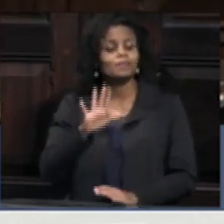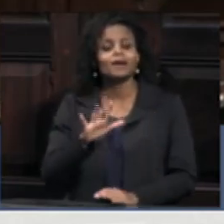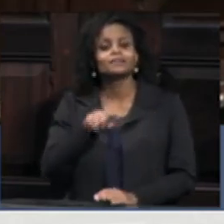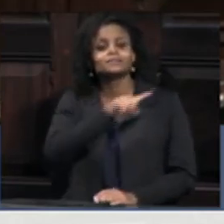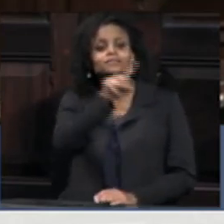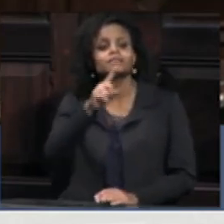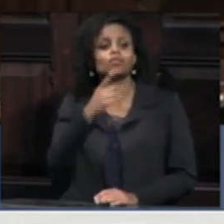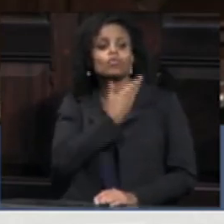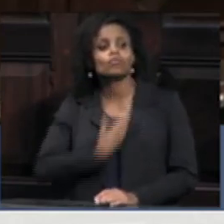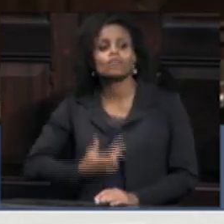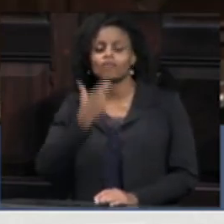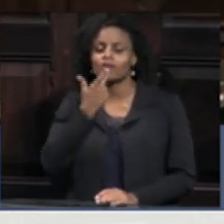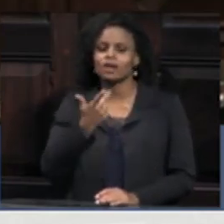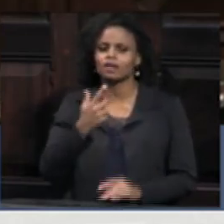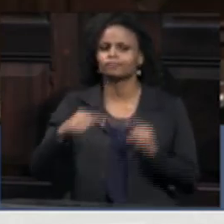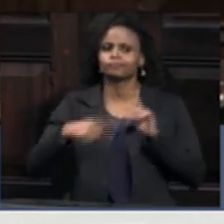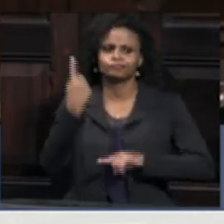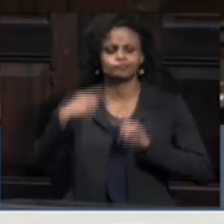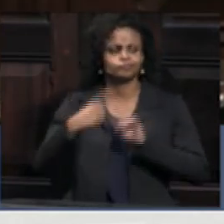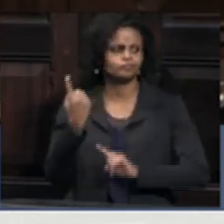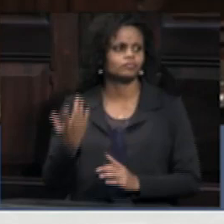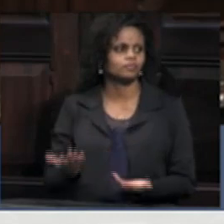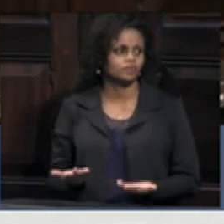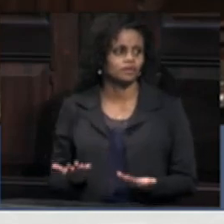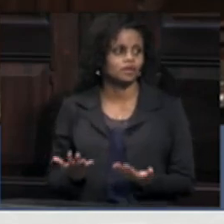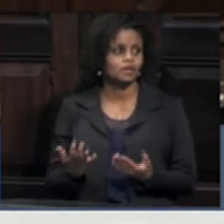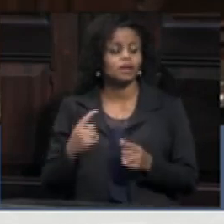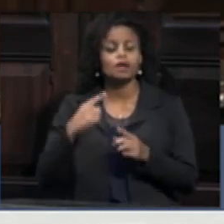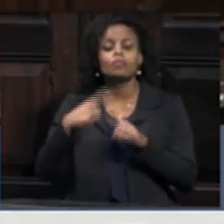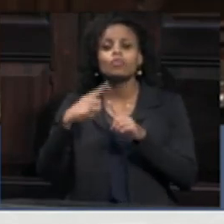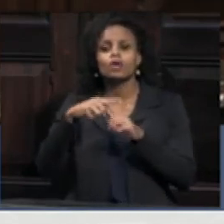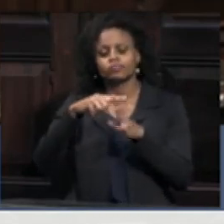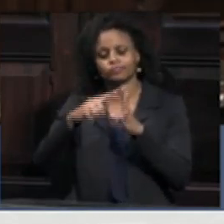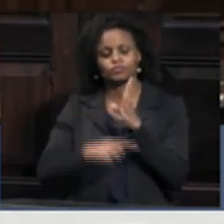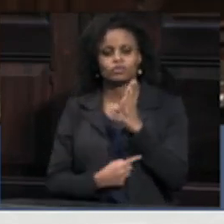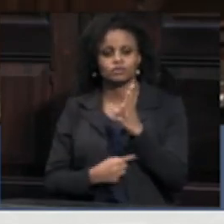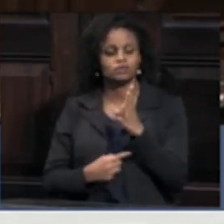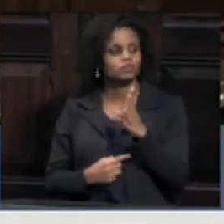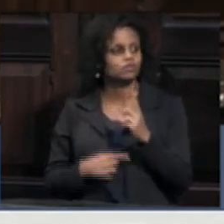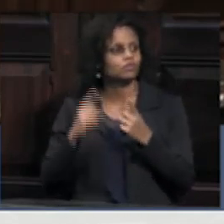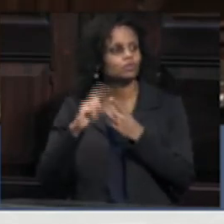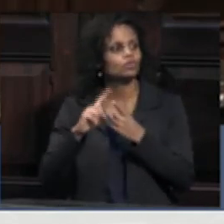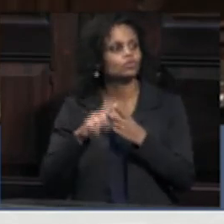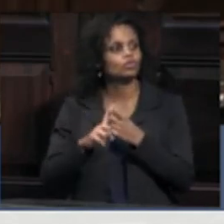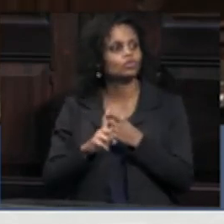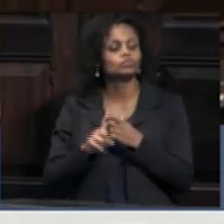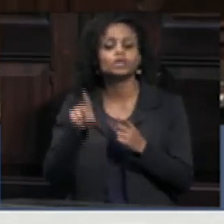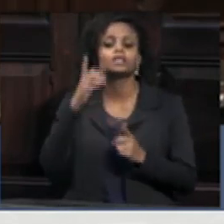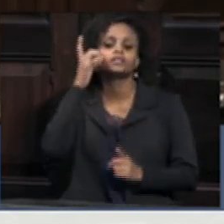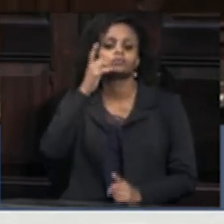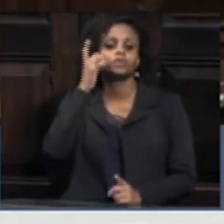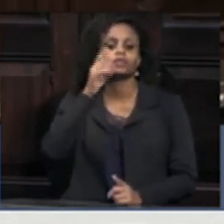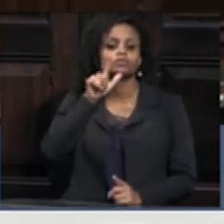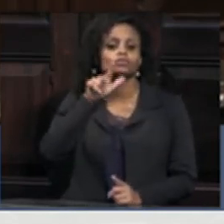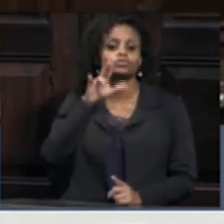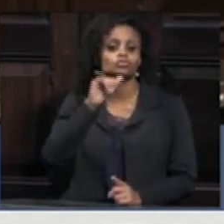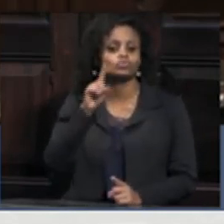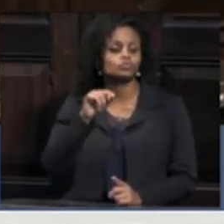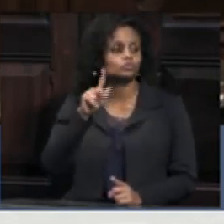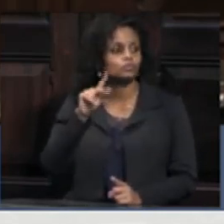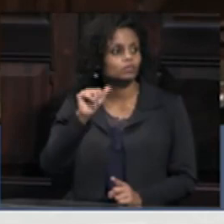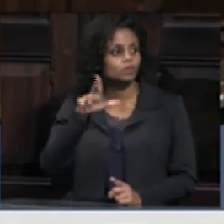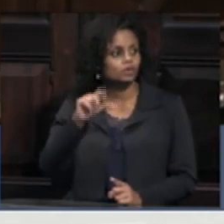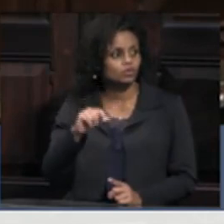pé por pelo menos 4 razões. Em primeiro lugar, deputado Luiz Paulo Correia da